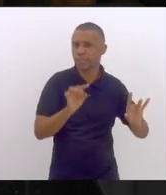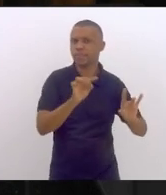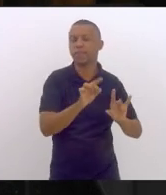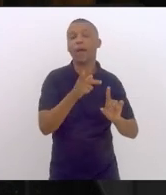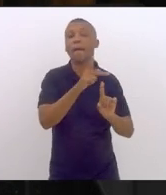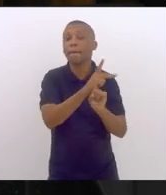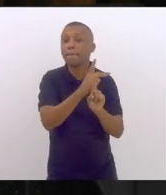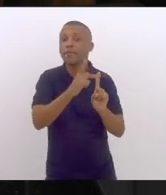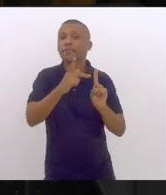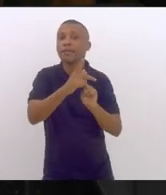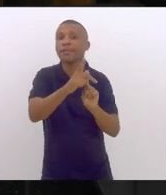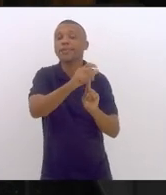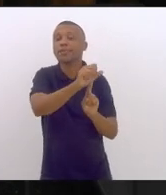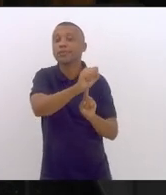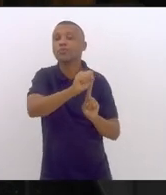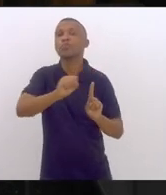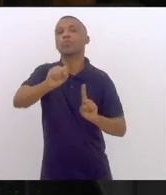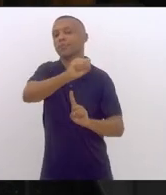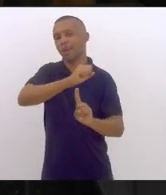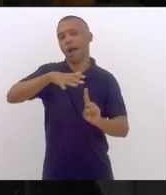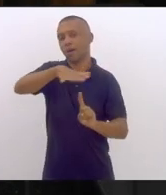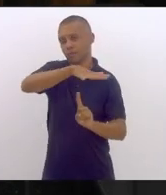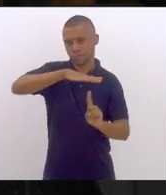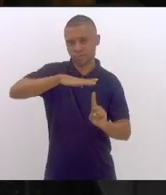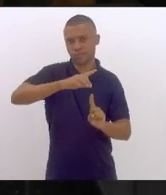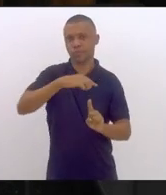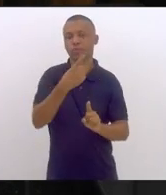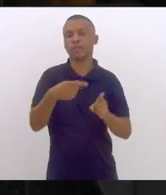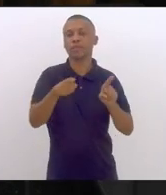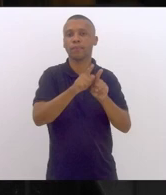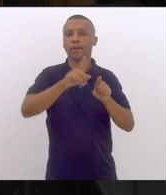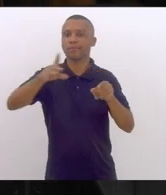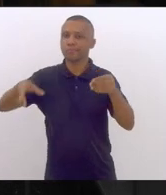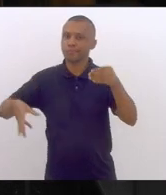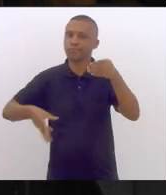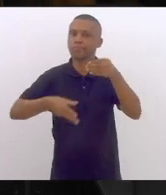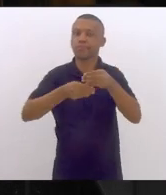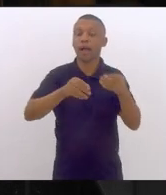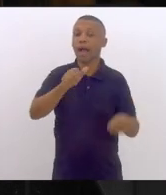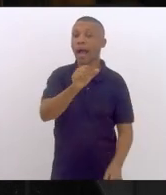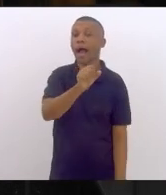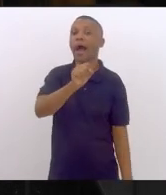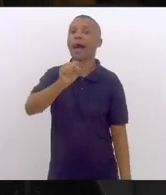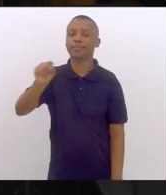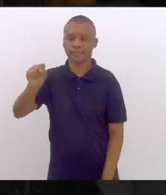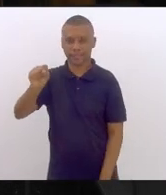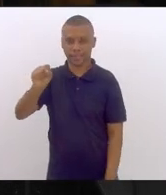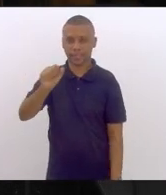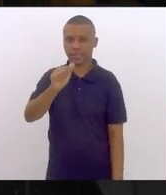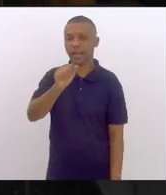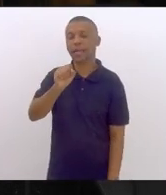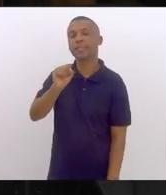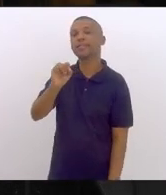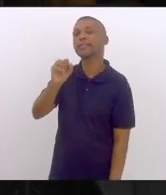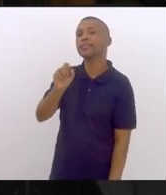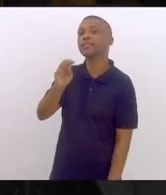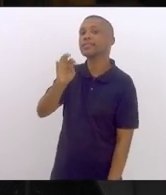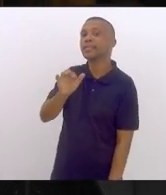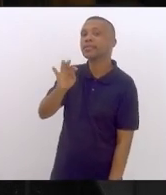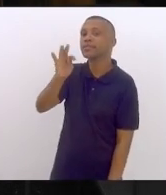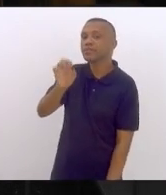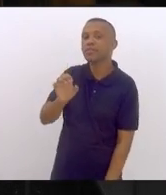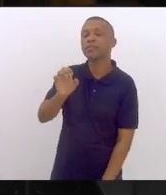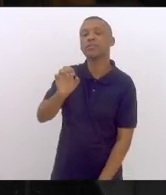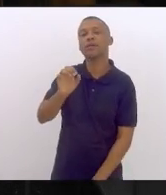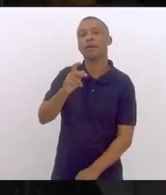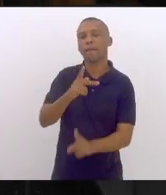incluímos também o cargo de assistente previdenciária Previdenciário